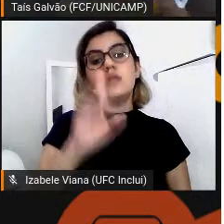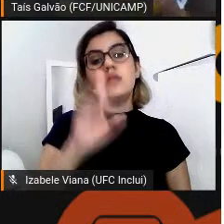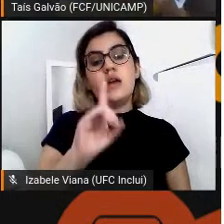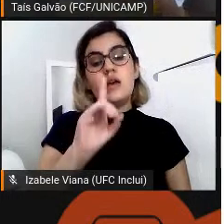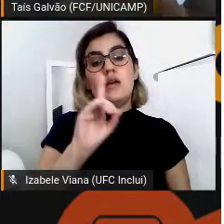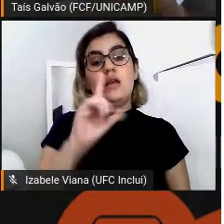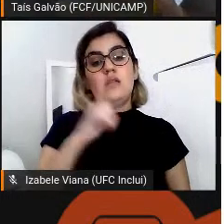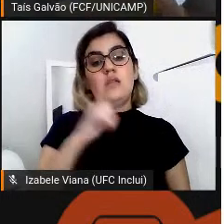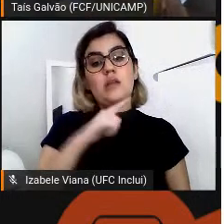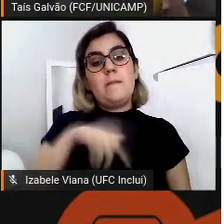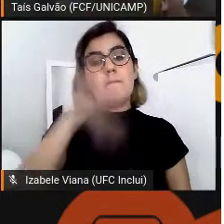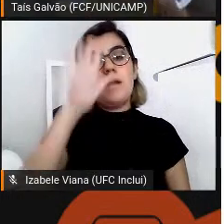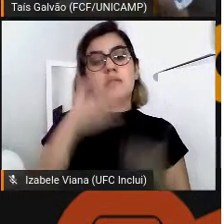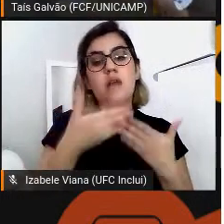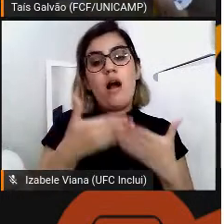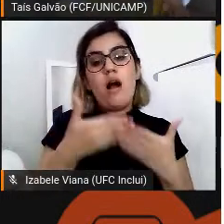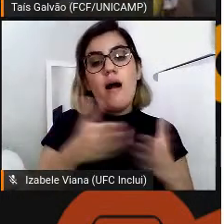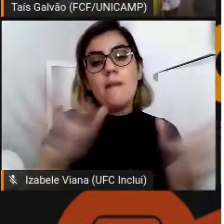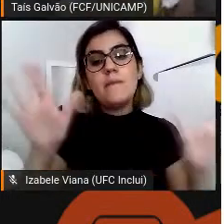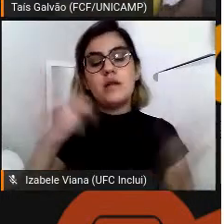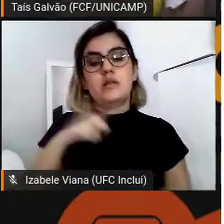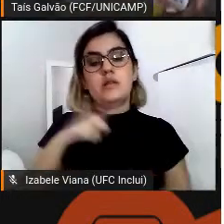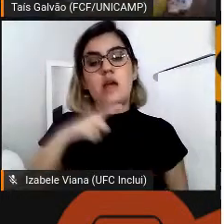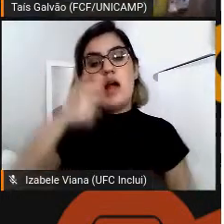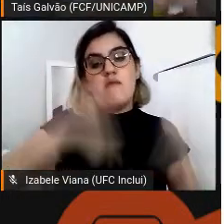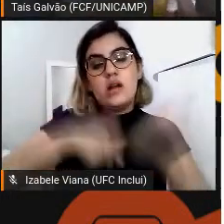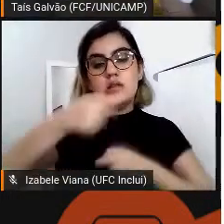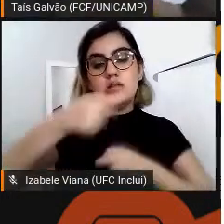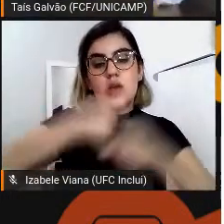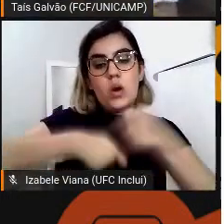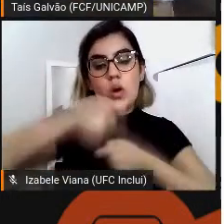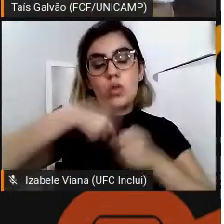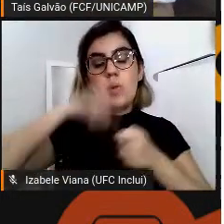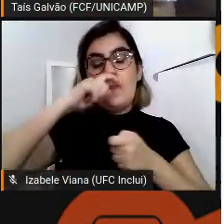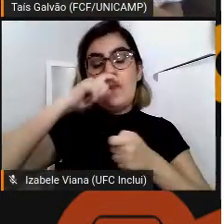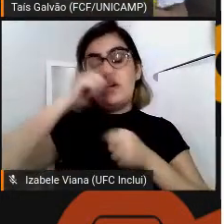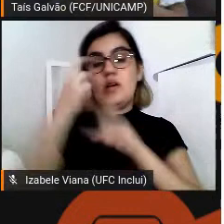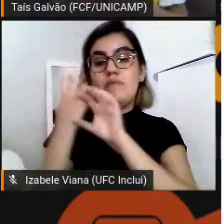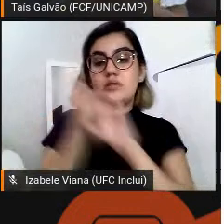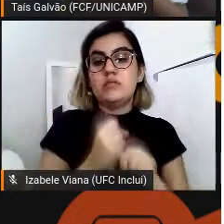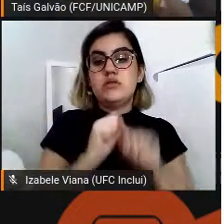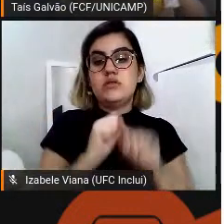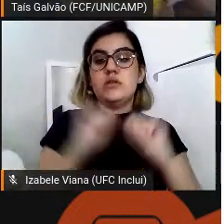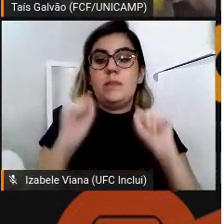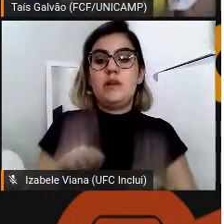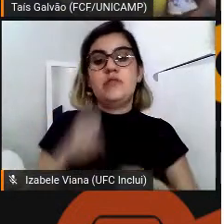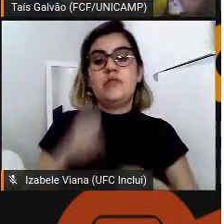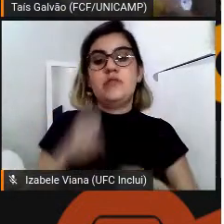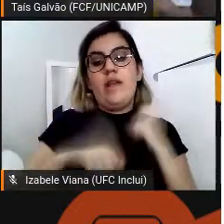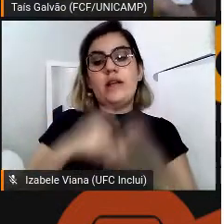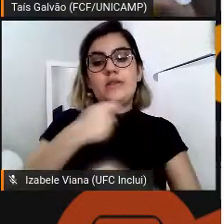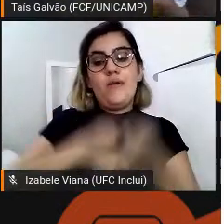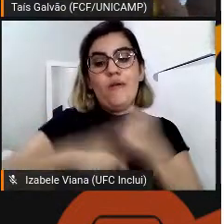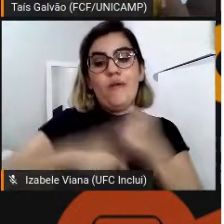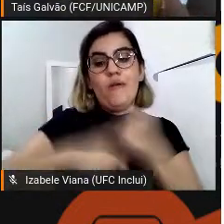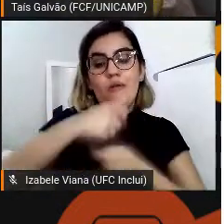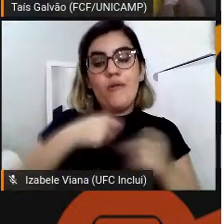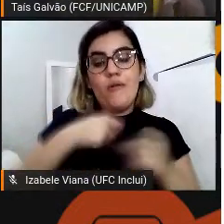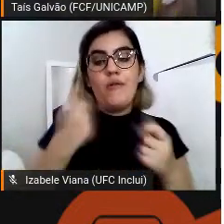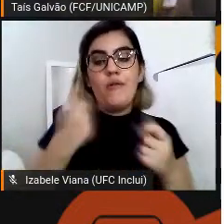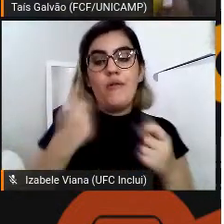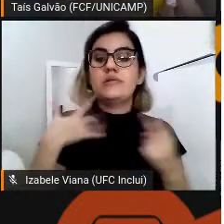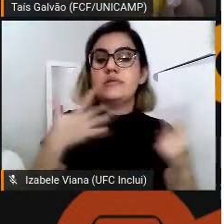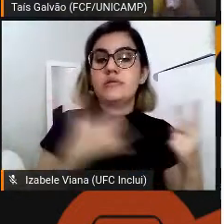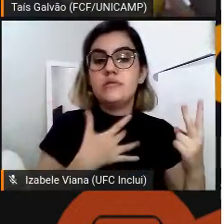leque mais amplo. Tem, por exemplo, para avaliação econômica, então, revisões sistemáticas de estudos de avaliação econômica, de saúde pública,